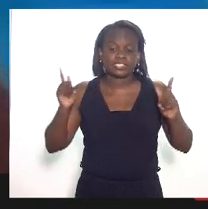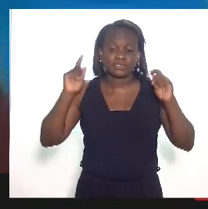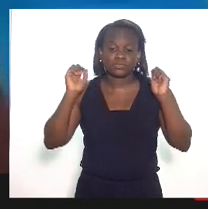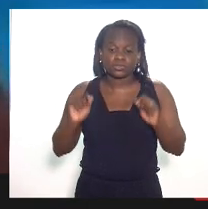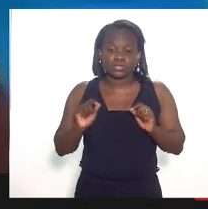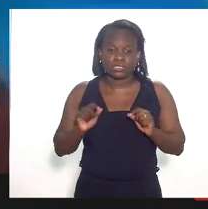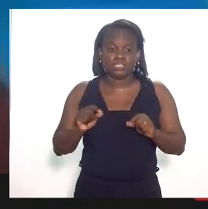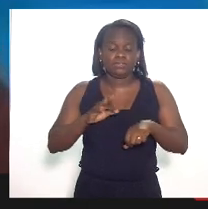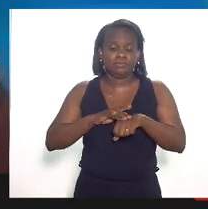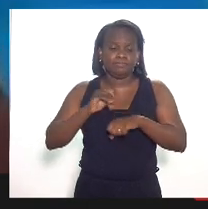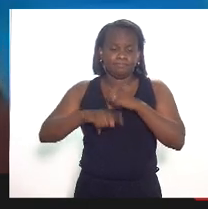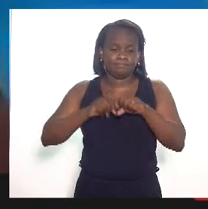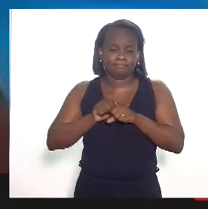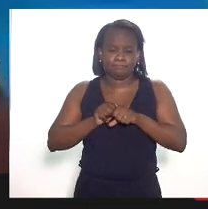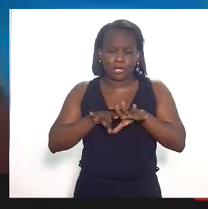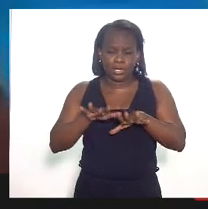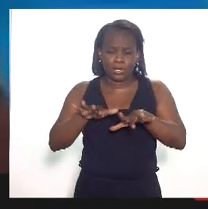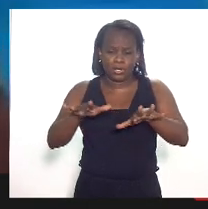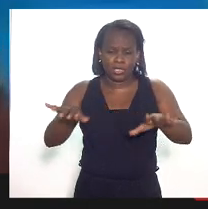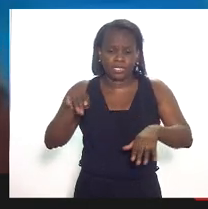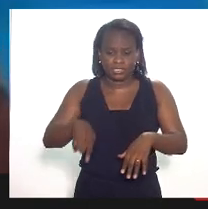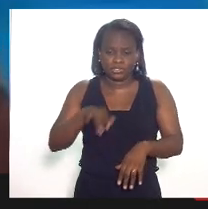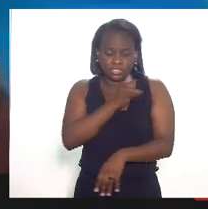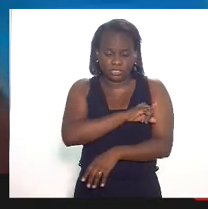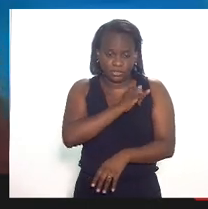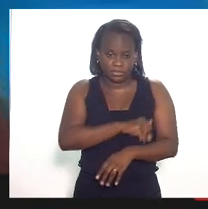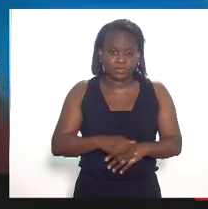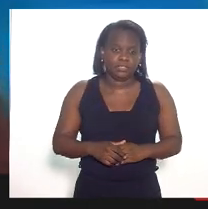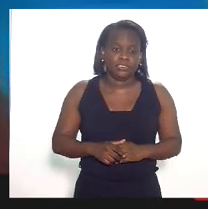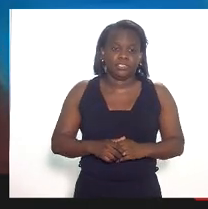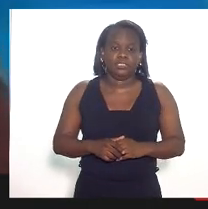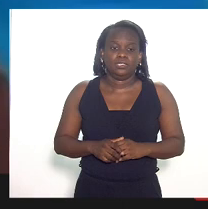da pandemia se desenvolvendo aqui no Rio de Janeiro.